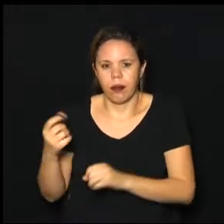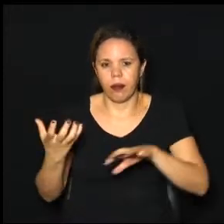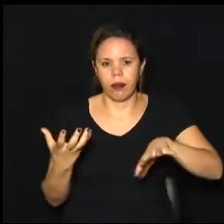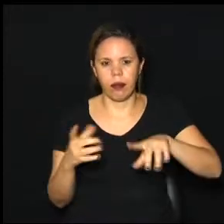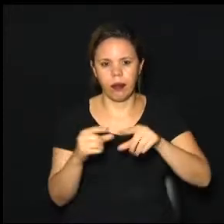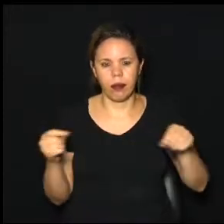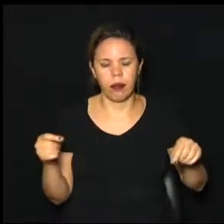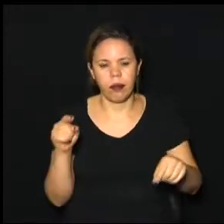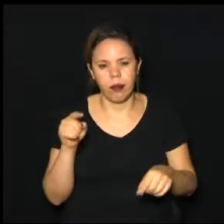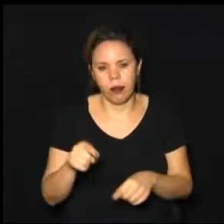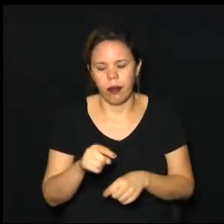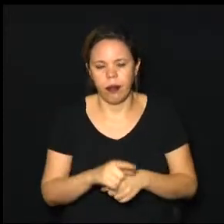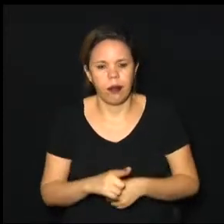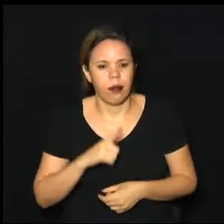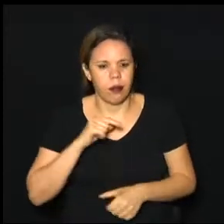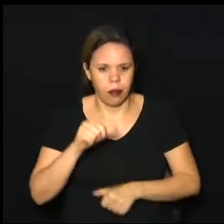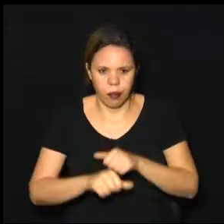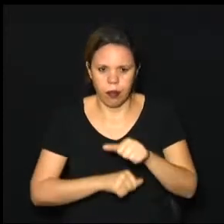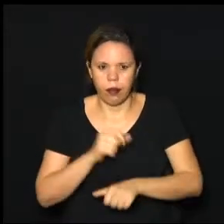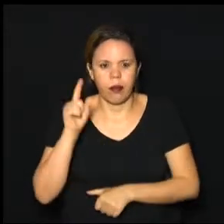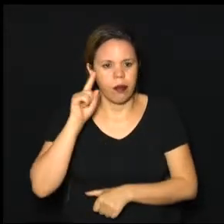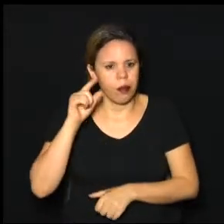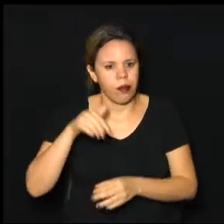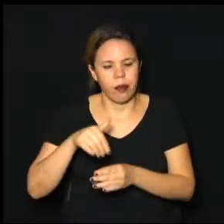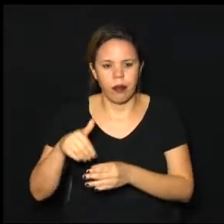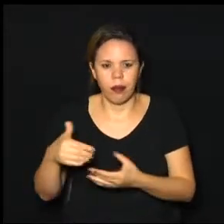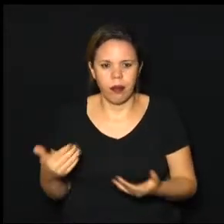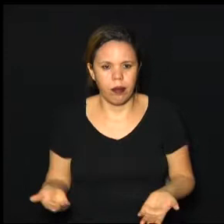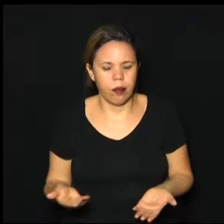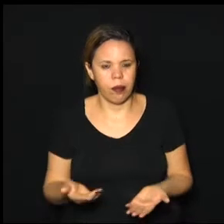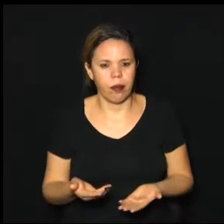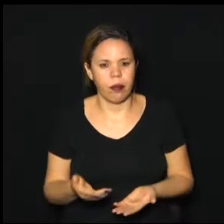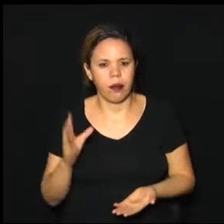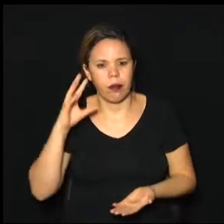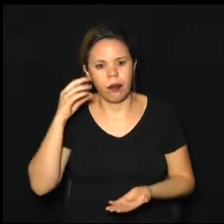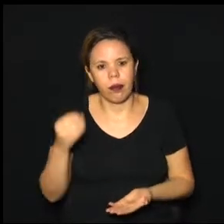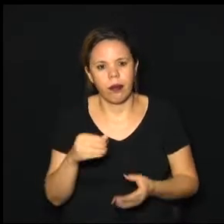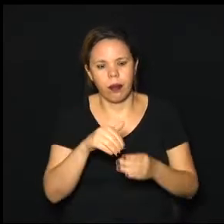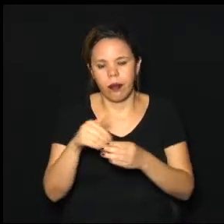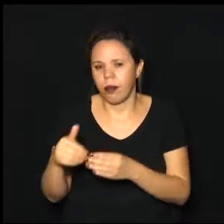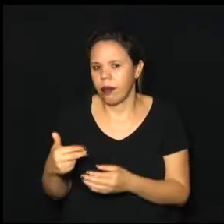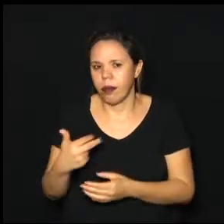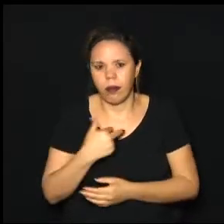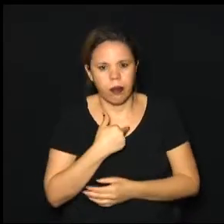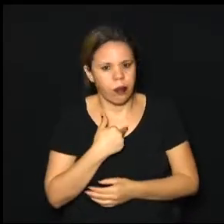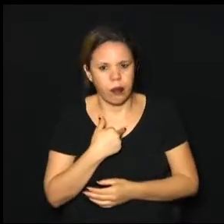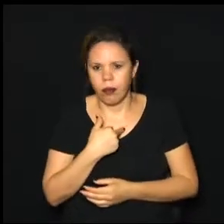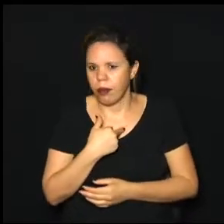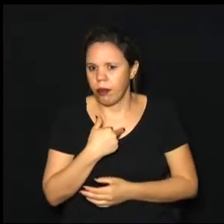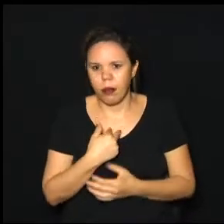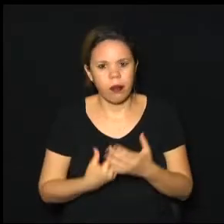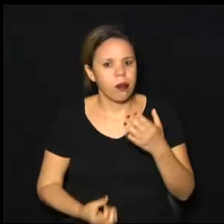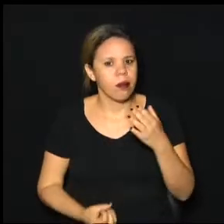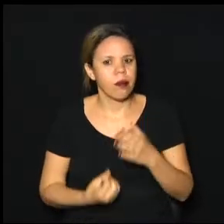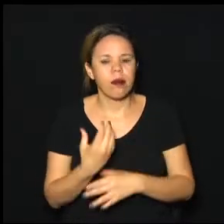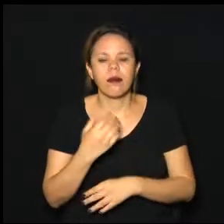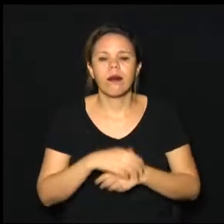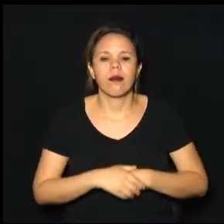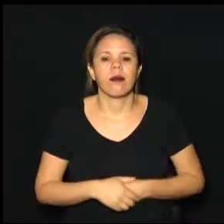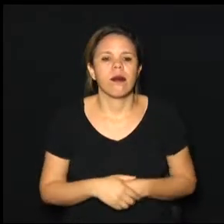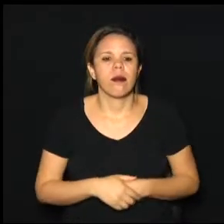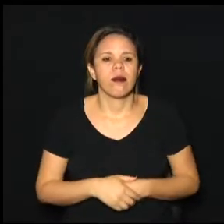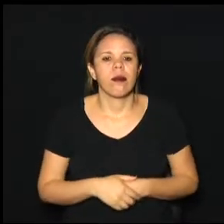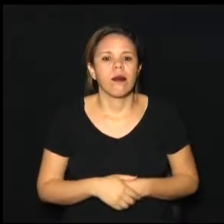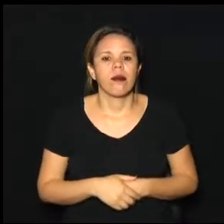ela houve a alteração do calendário eleitoral. Entendeu-se que as eleições não poderiam acontecer nas